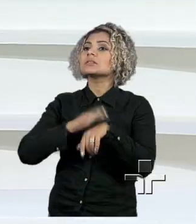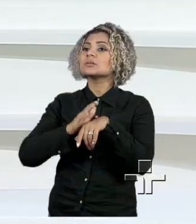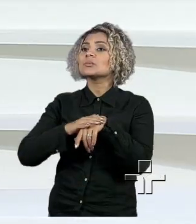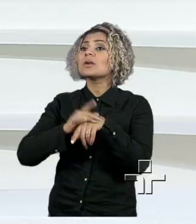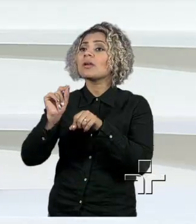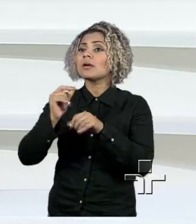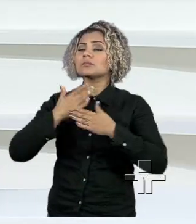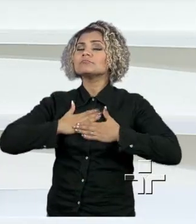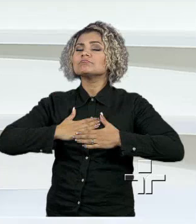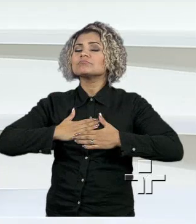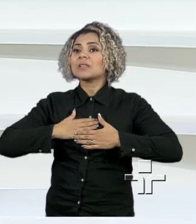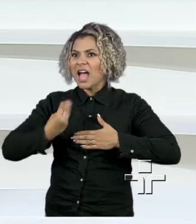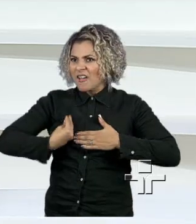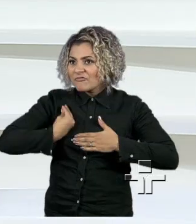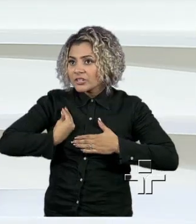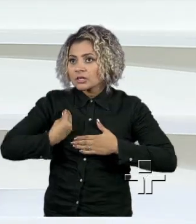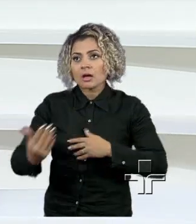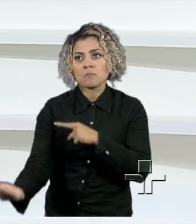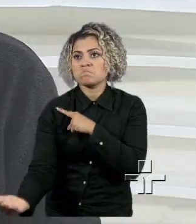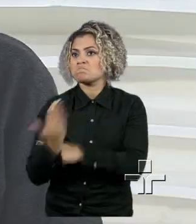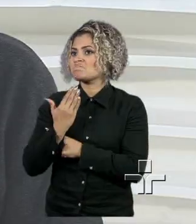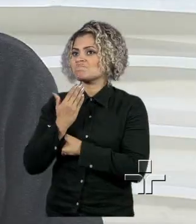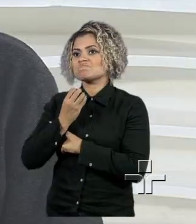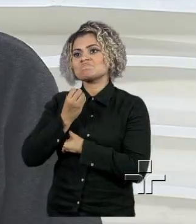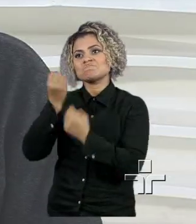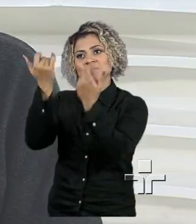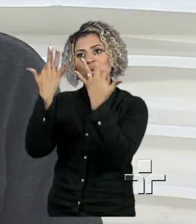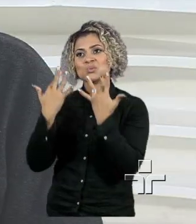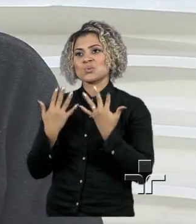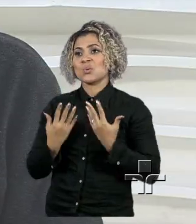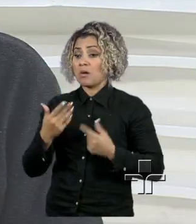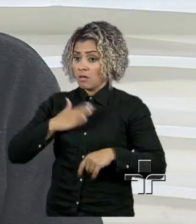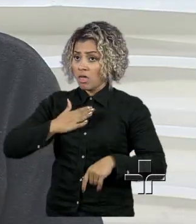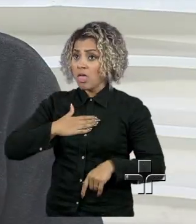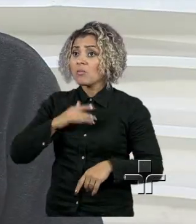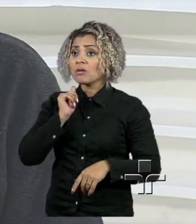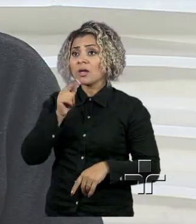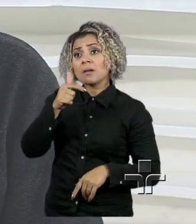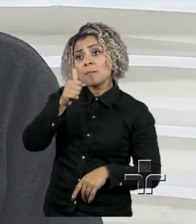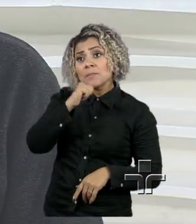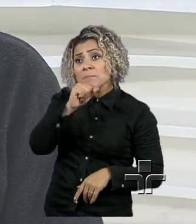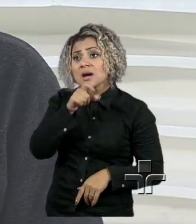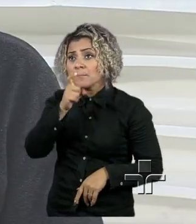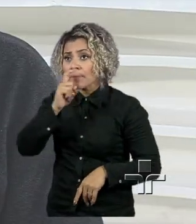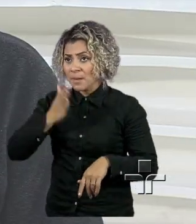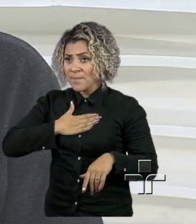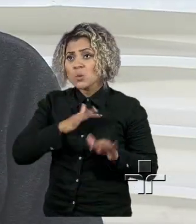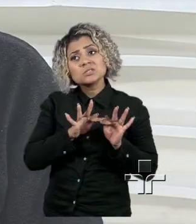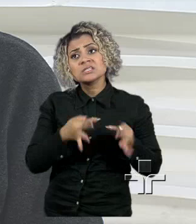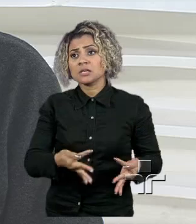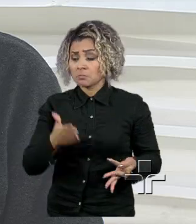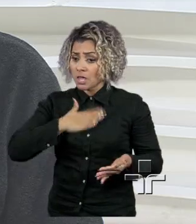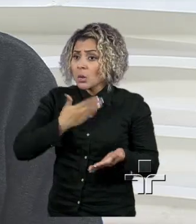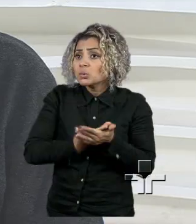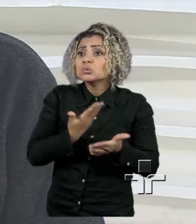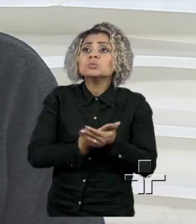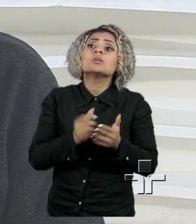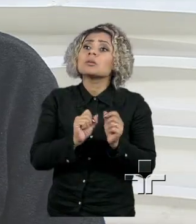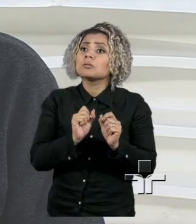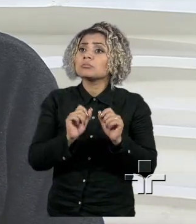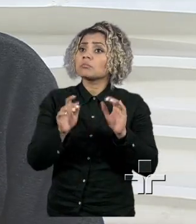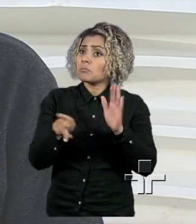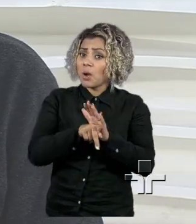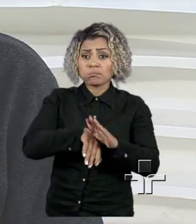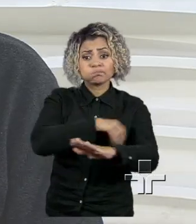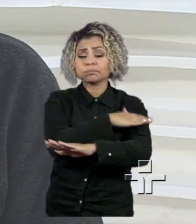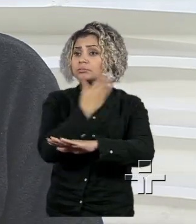foi muito generosa, né? Para um garoto, filho de pais muito simples, né? Que estudei em parte importante da